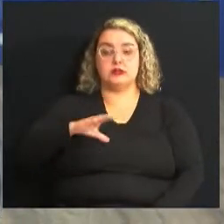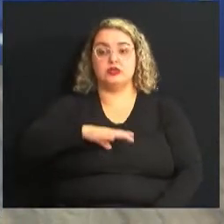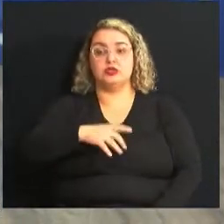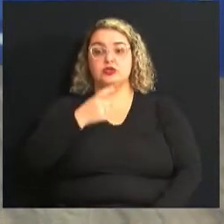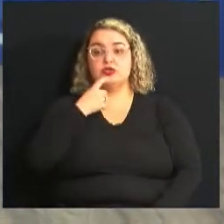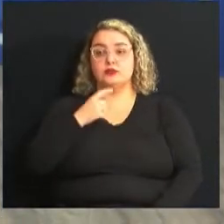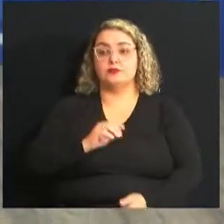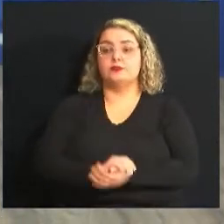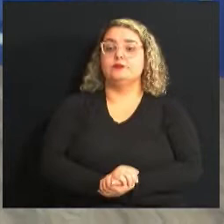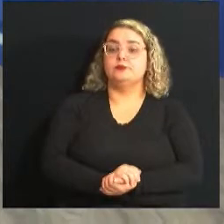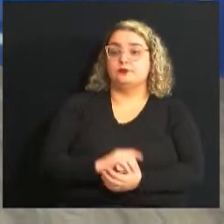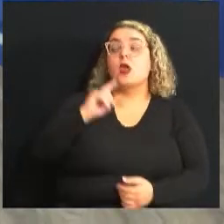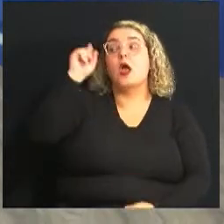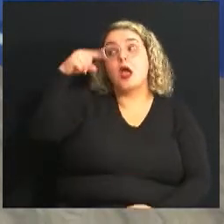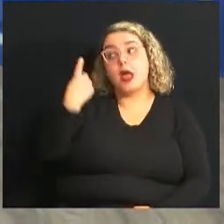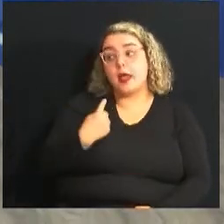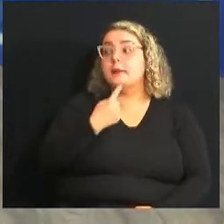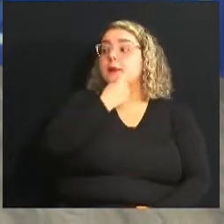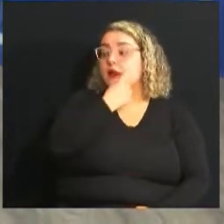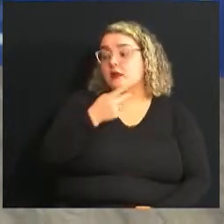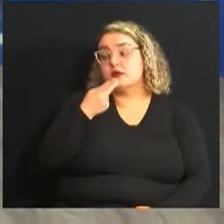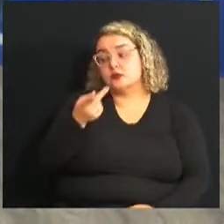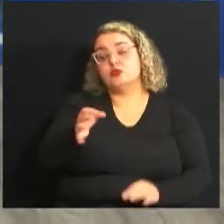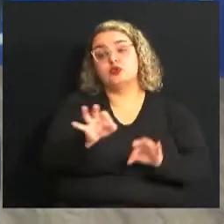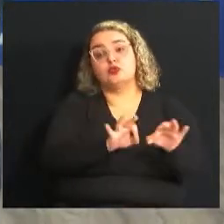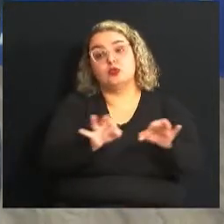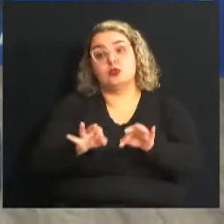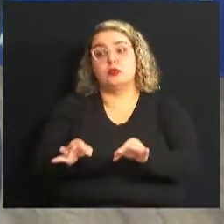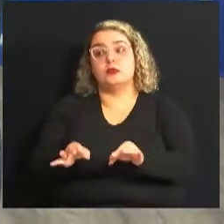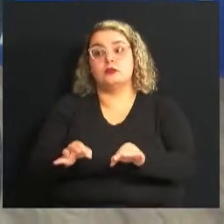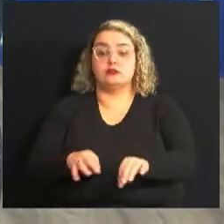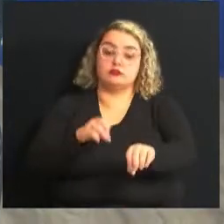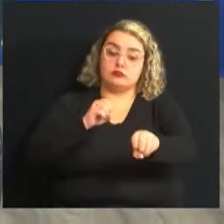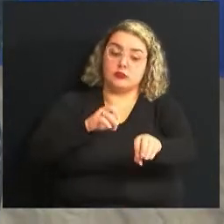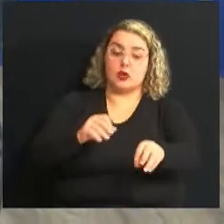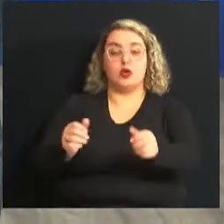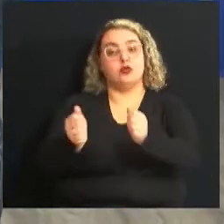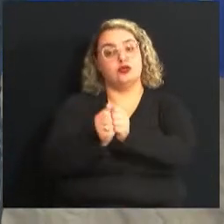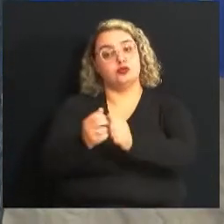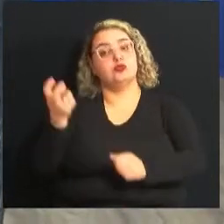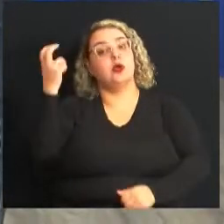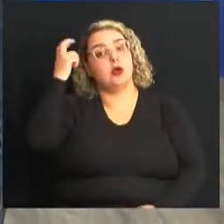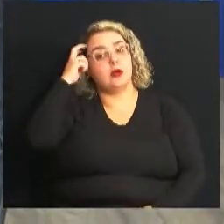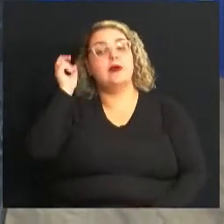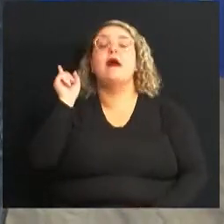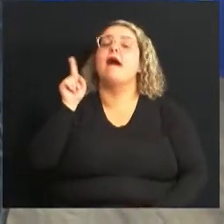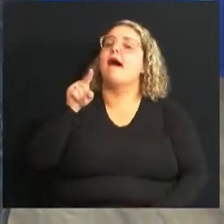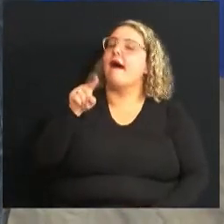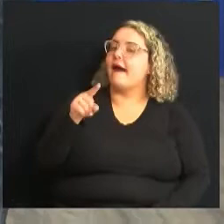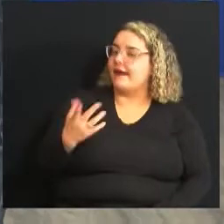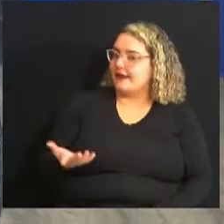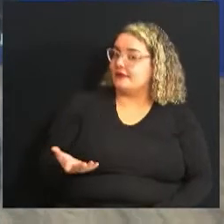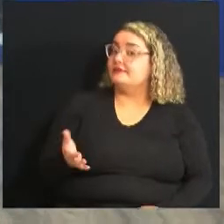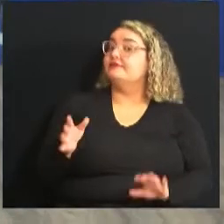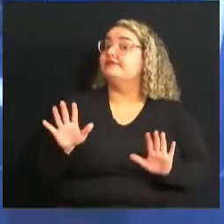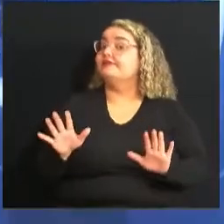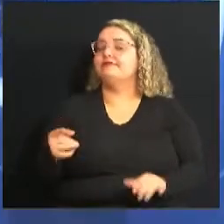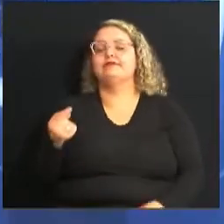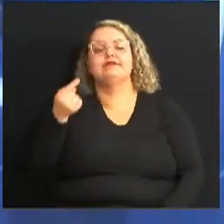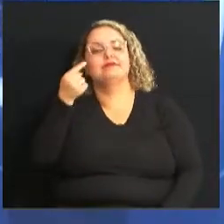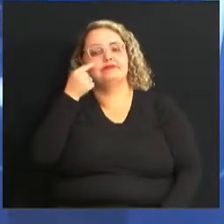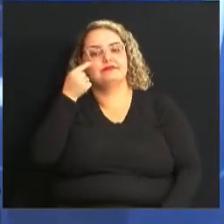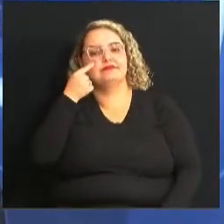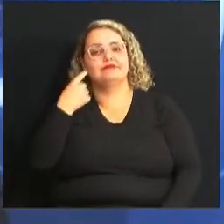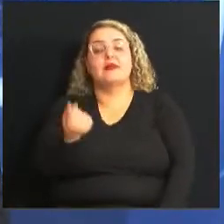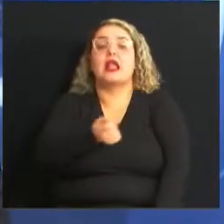a gente fala agora sobre um projeto que alia educação e cultura. É isso mesmo, e olha só, alunos de